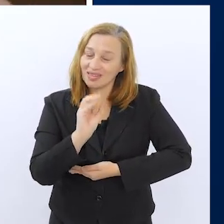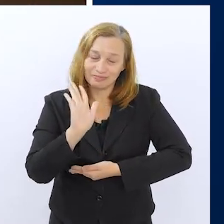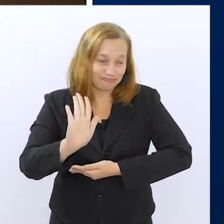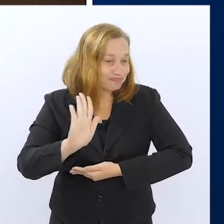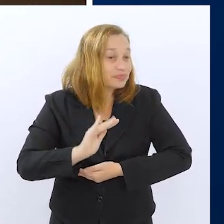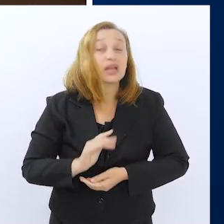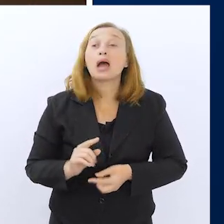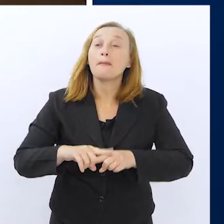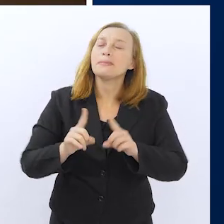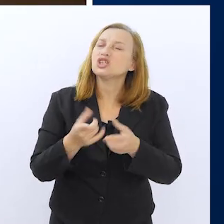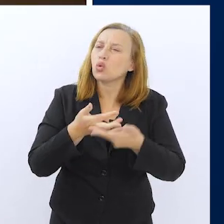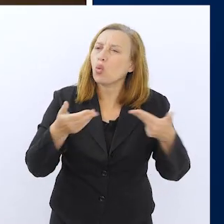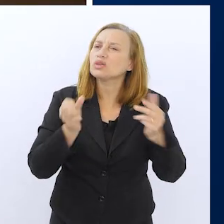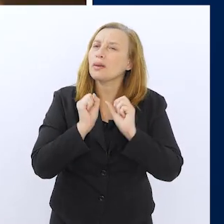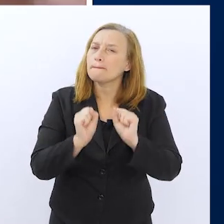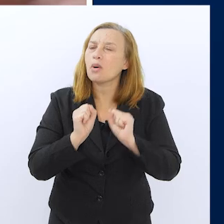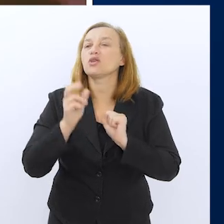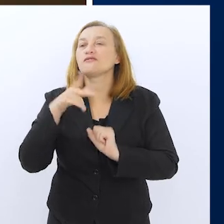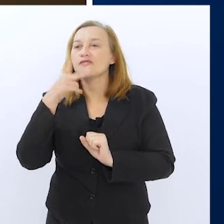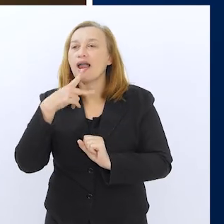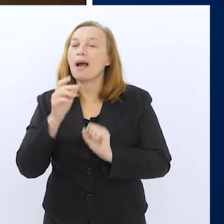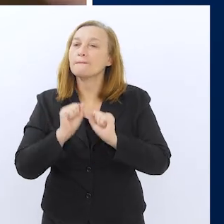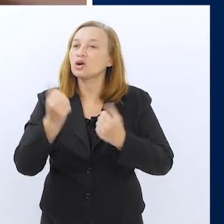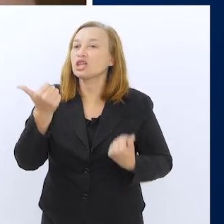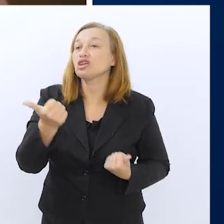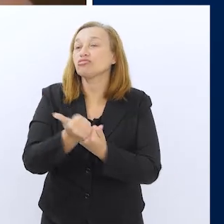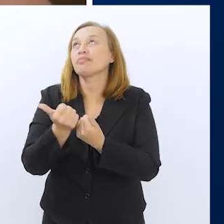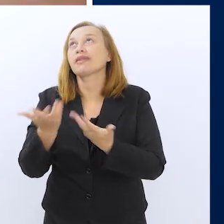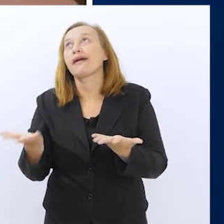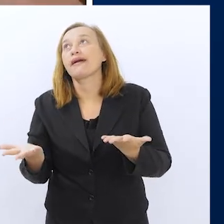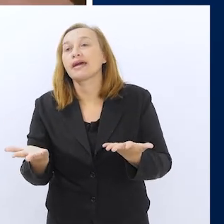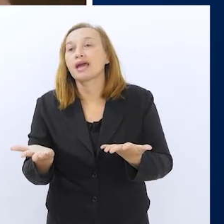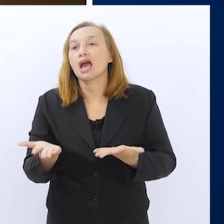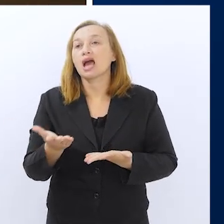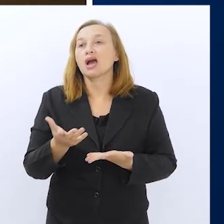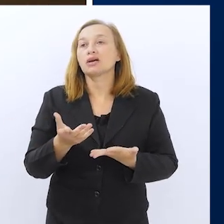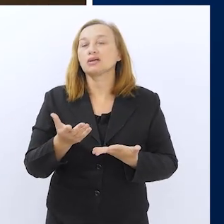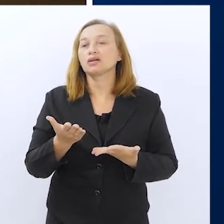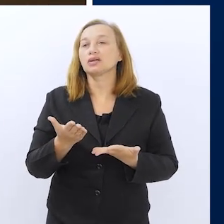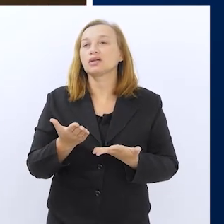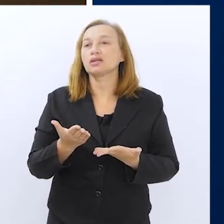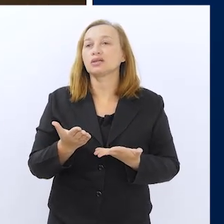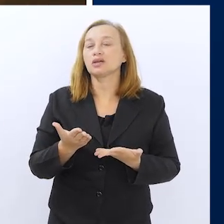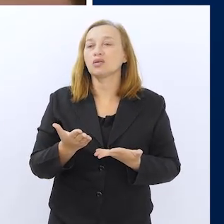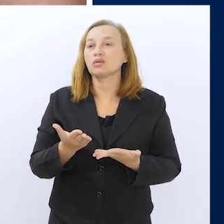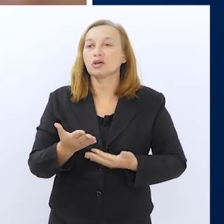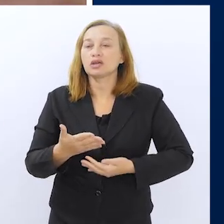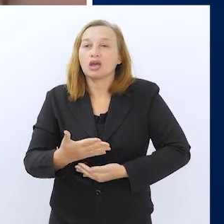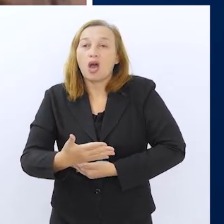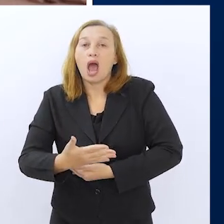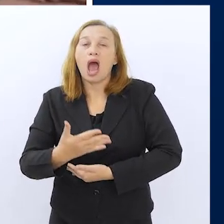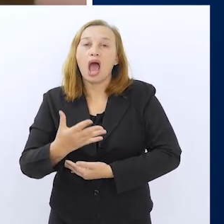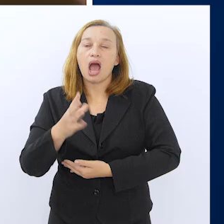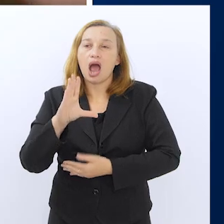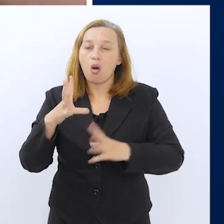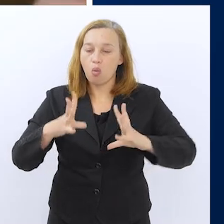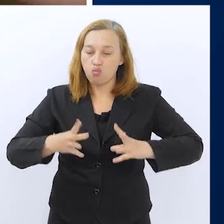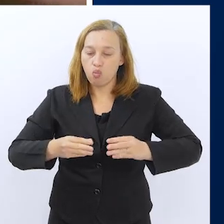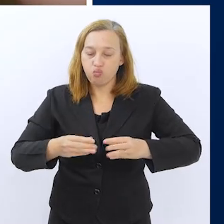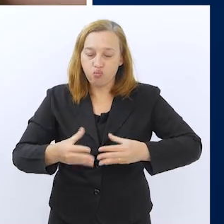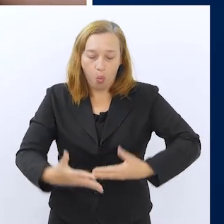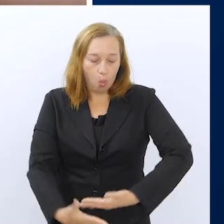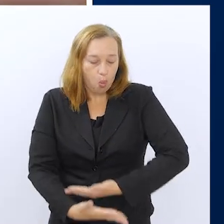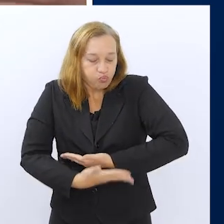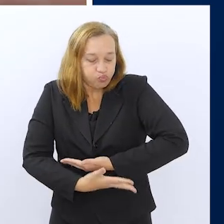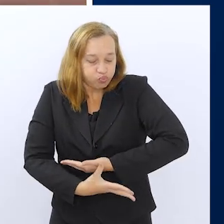mama, tá? Mais coisas que a gente pode falar que possam ajudar, né? A mãe ter uma boa almofada de amamentação em